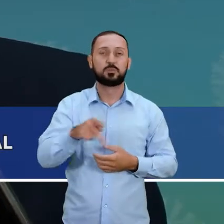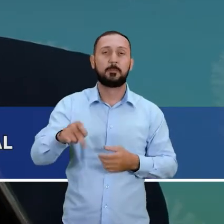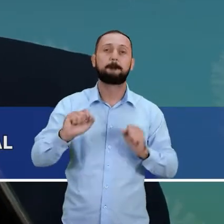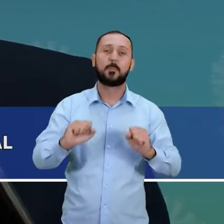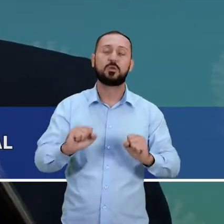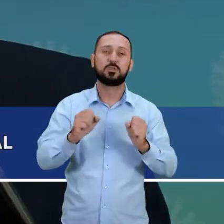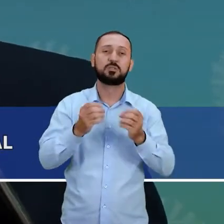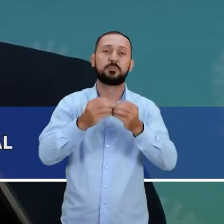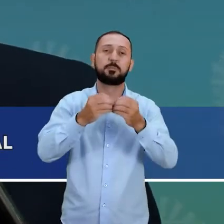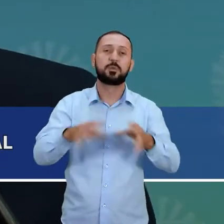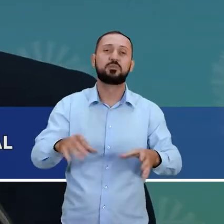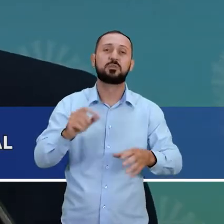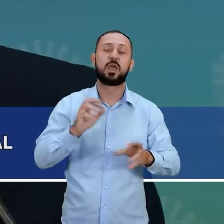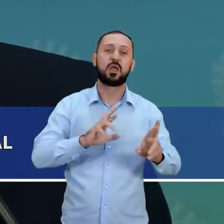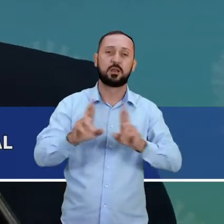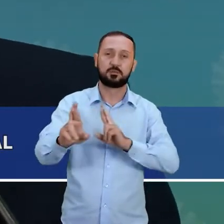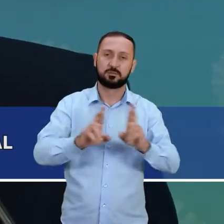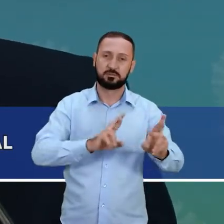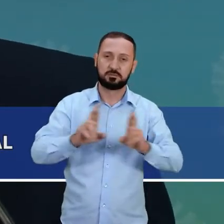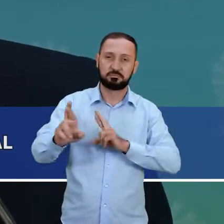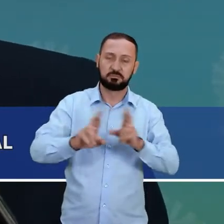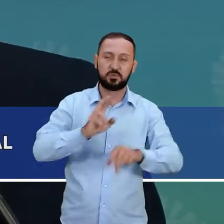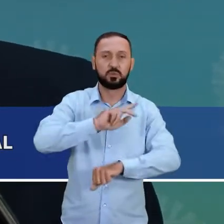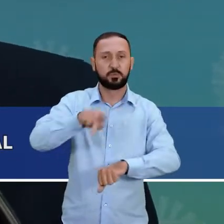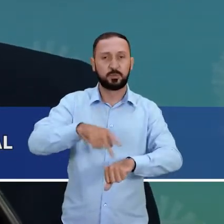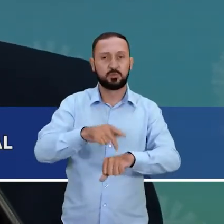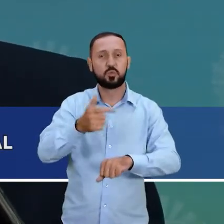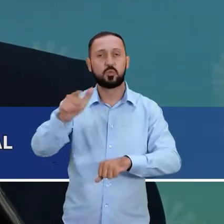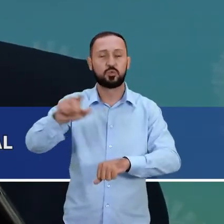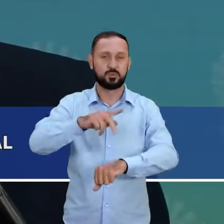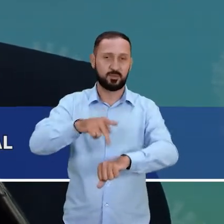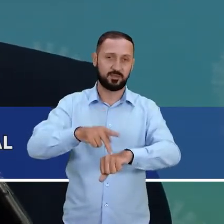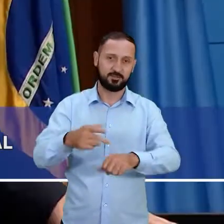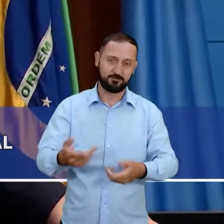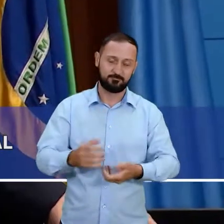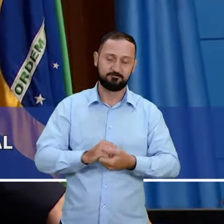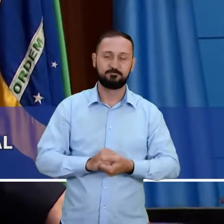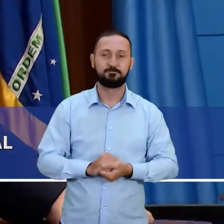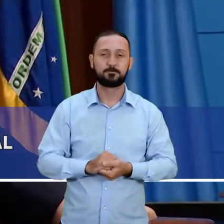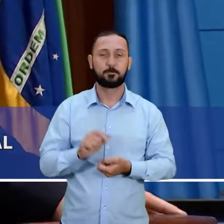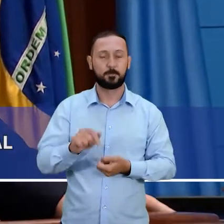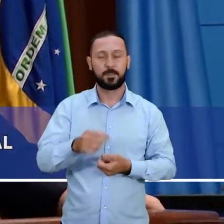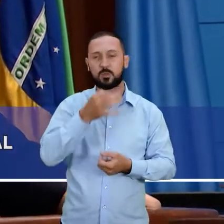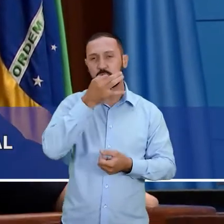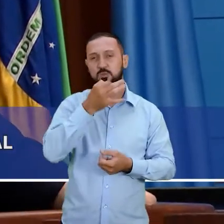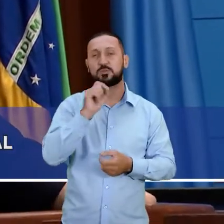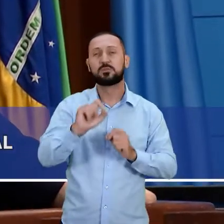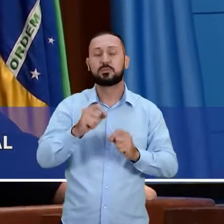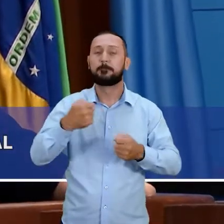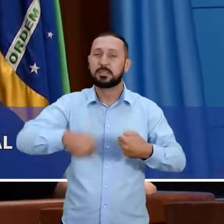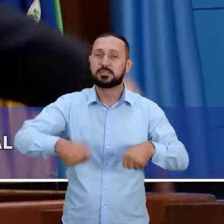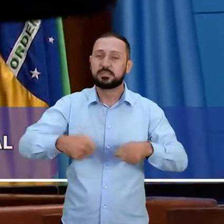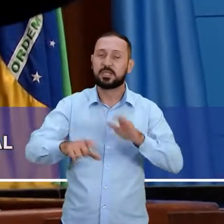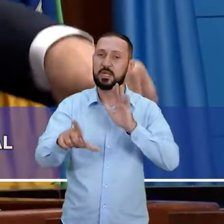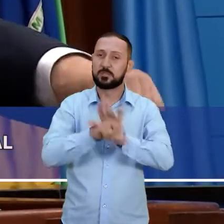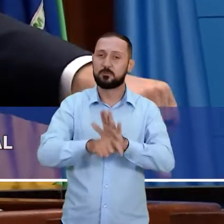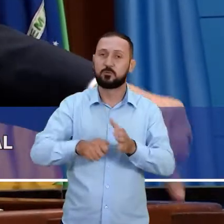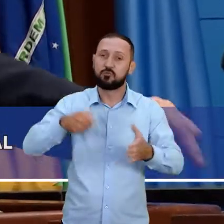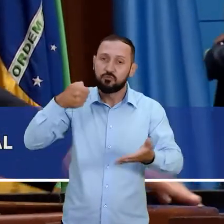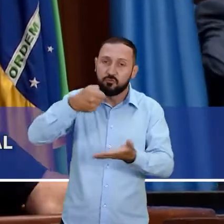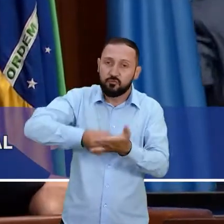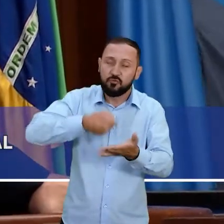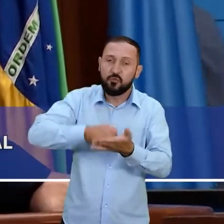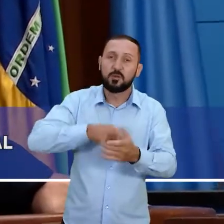do presidente pode até prejudicar as relações comerciais do Brasil com outros países. Conforme o parlamentar, é preciso enrijecer